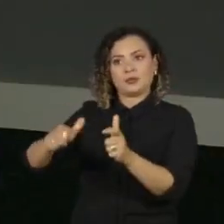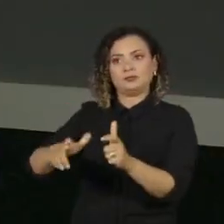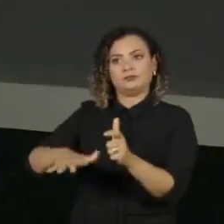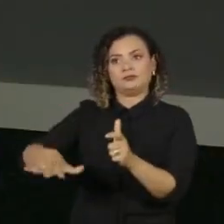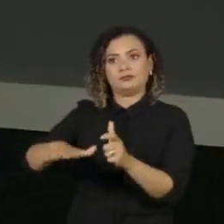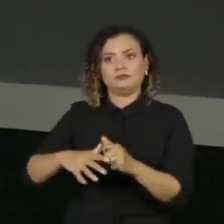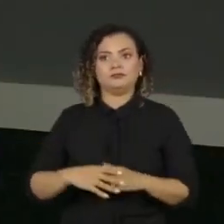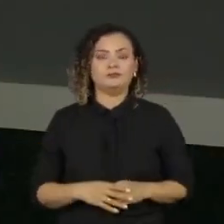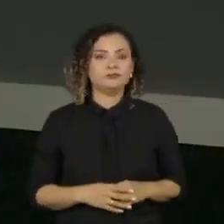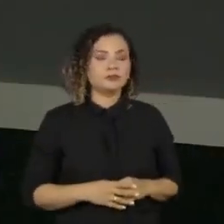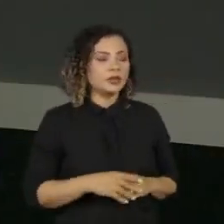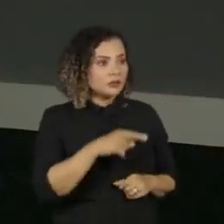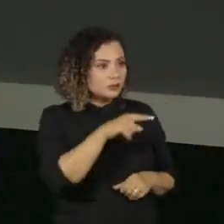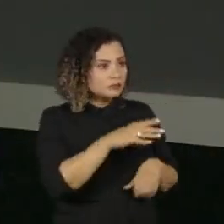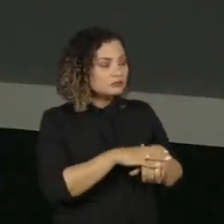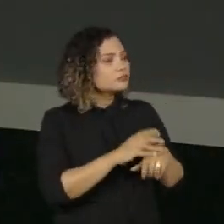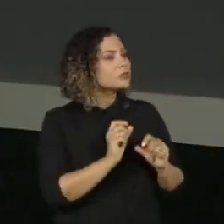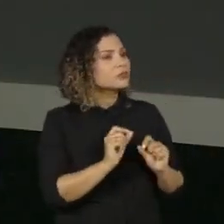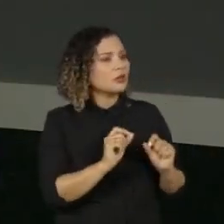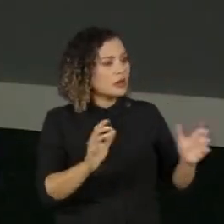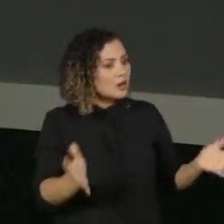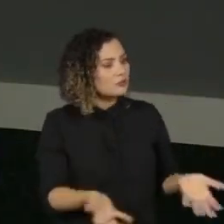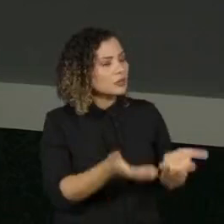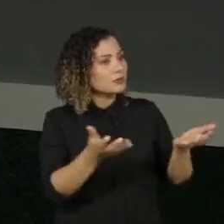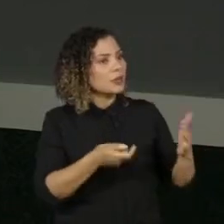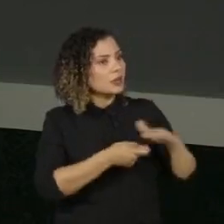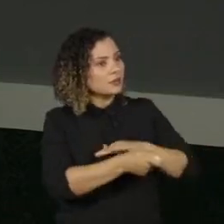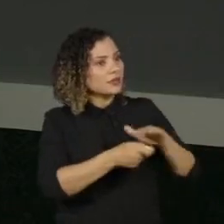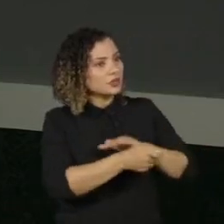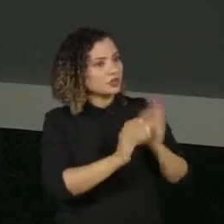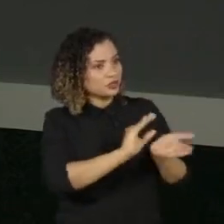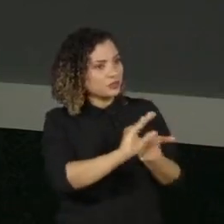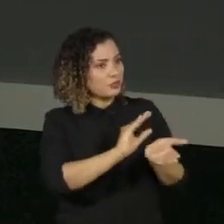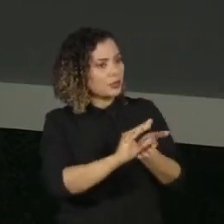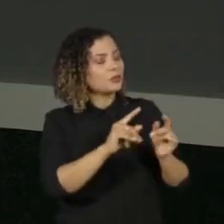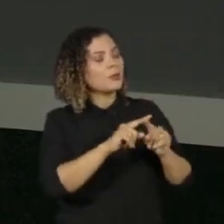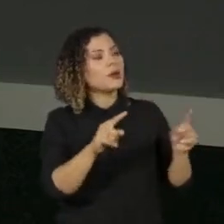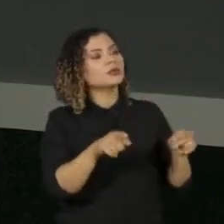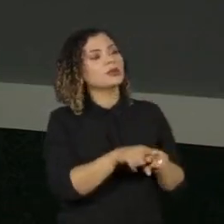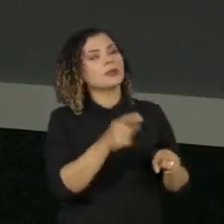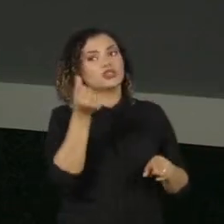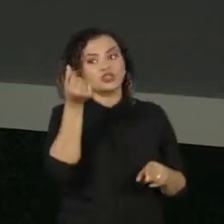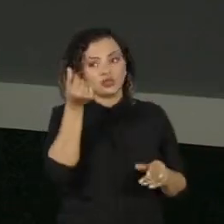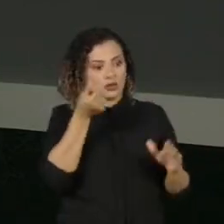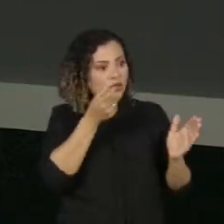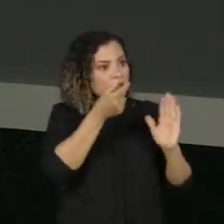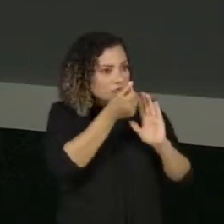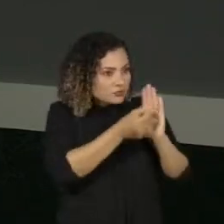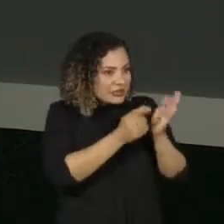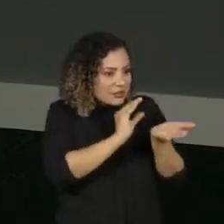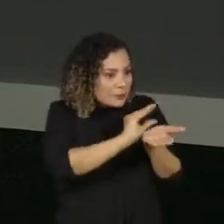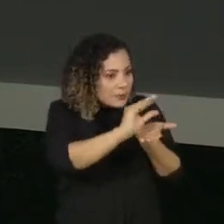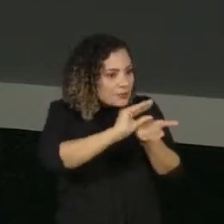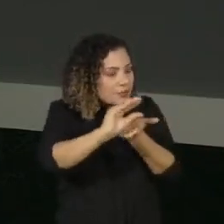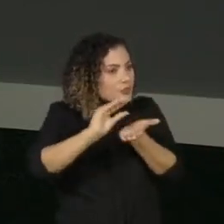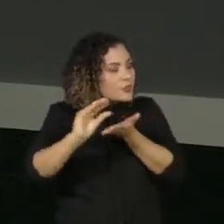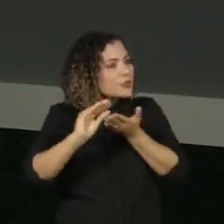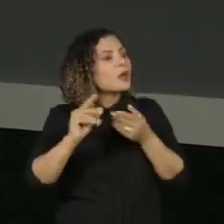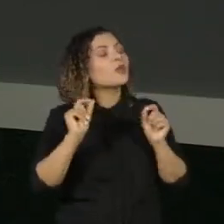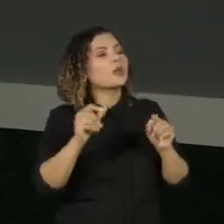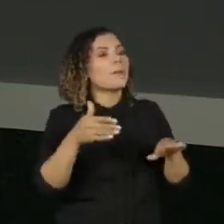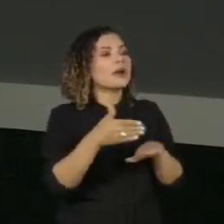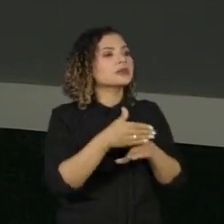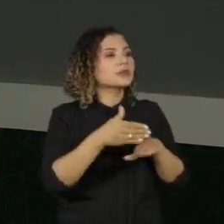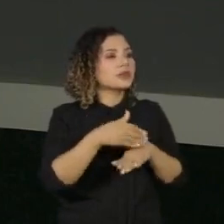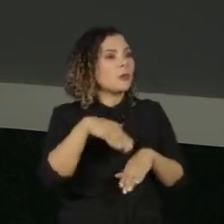você fala em alavancar o investimento, a reativação do fundo, ela prevê a participação, então,